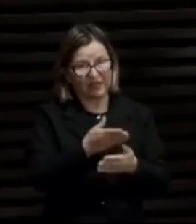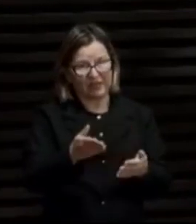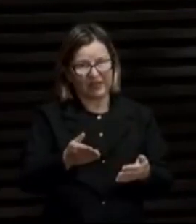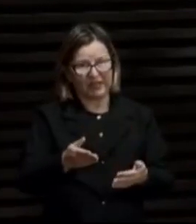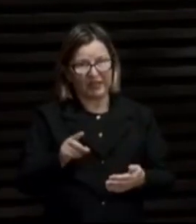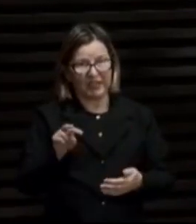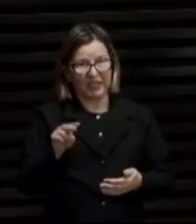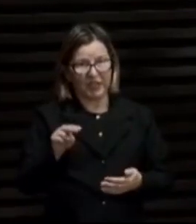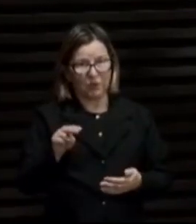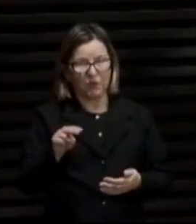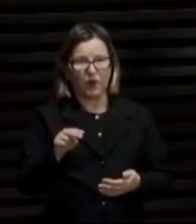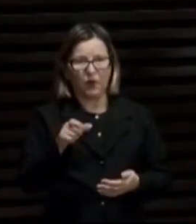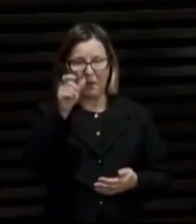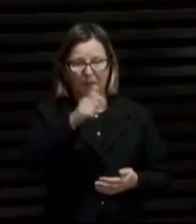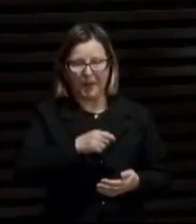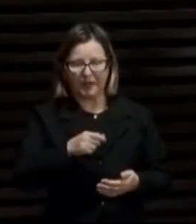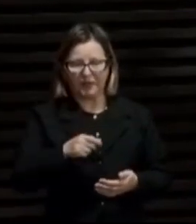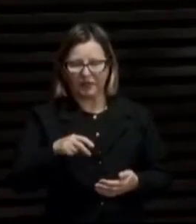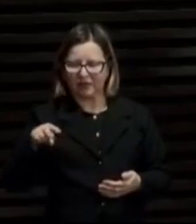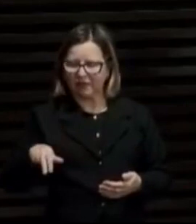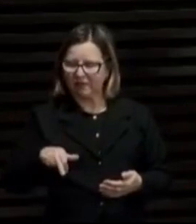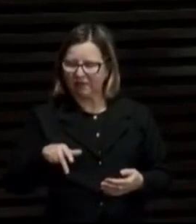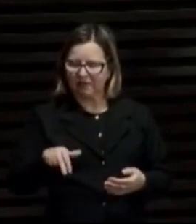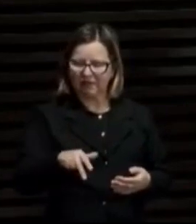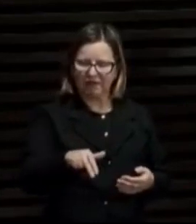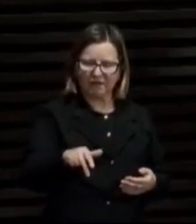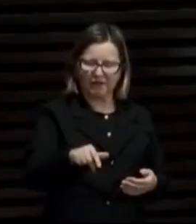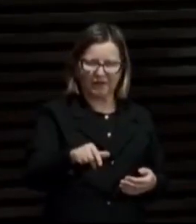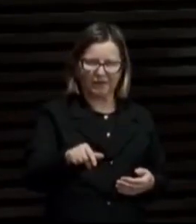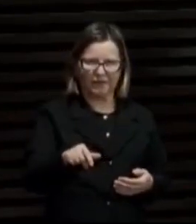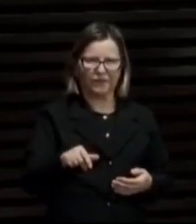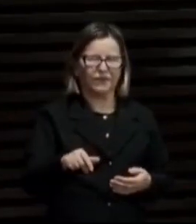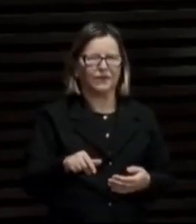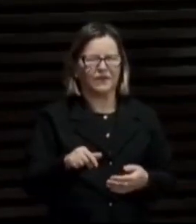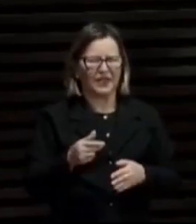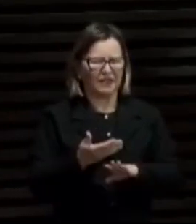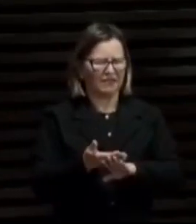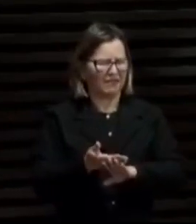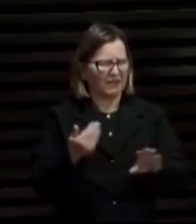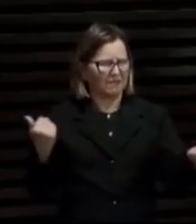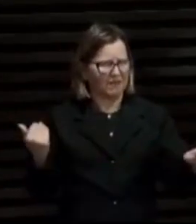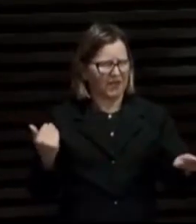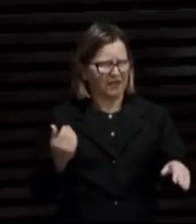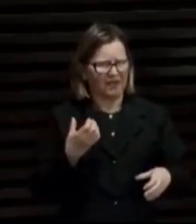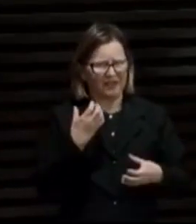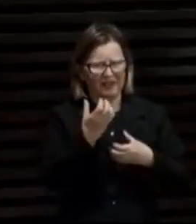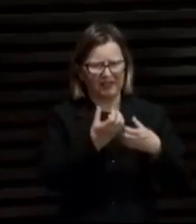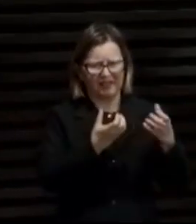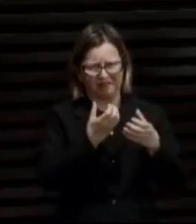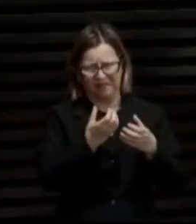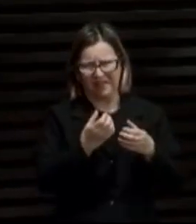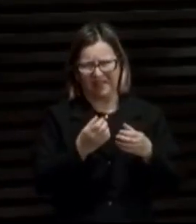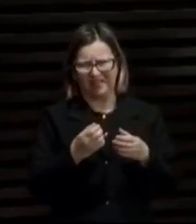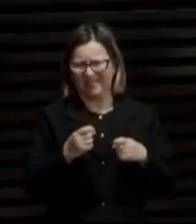sois, a vos absterdes das paixões carnais que fazem guerra contra a